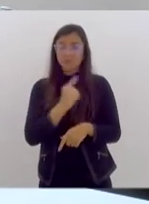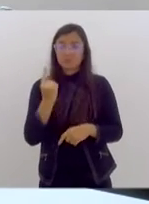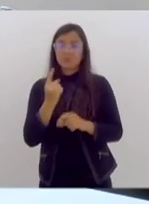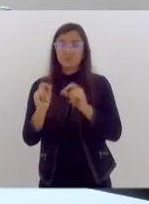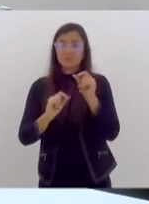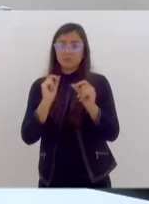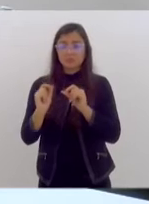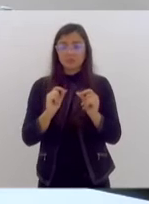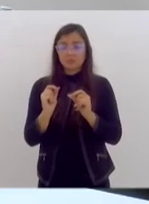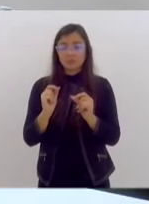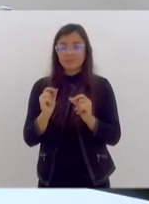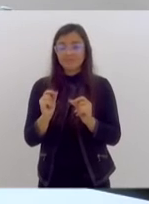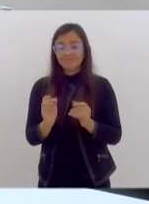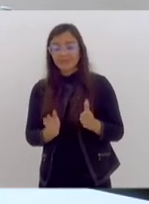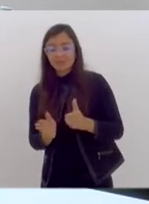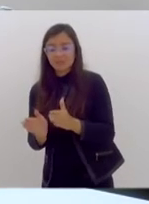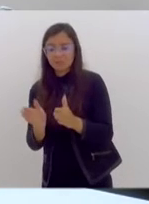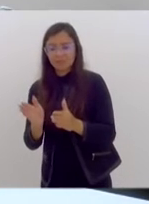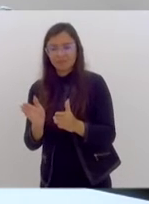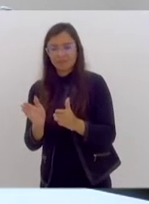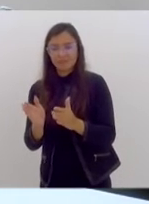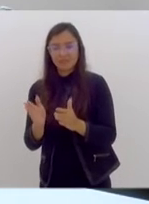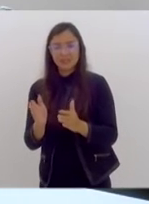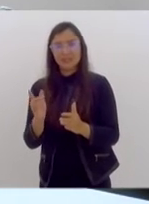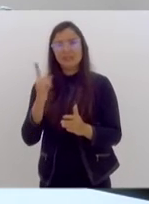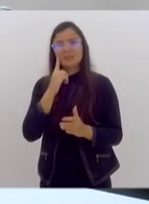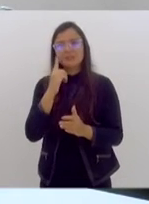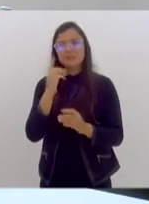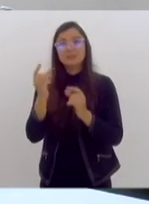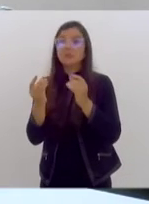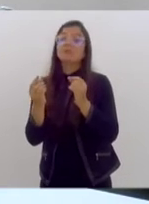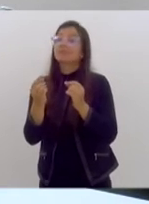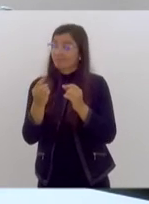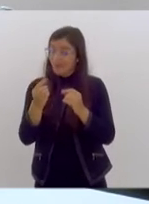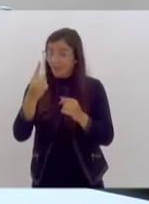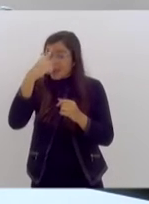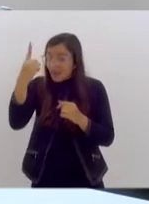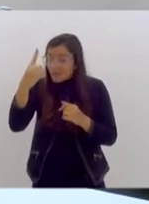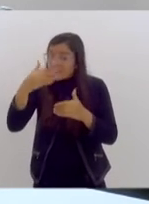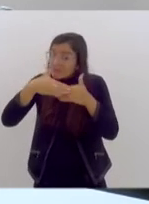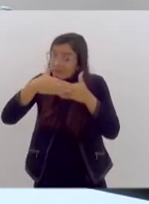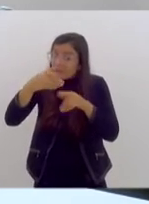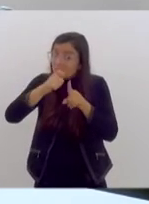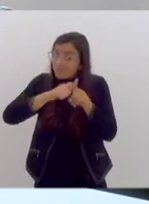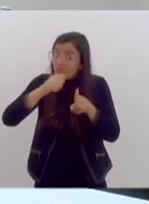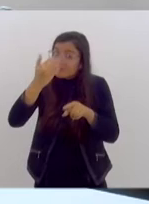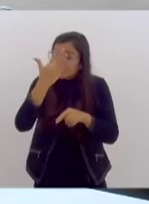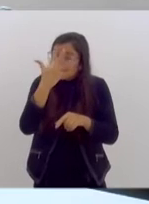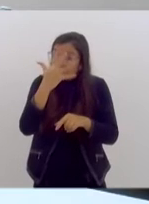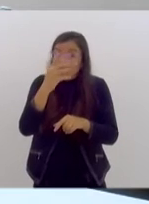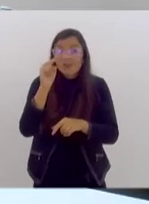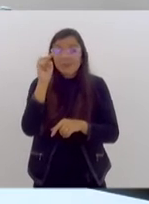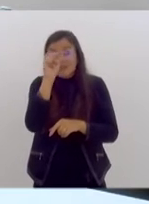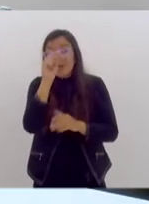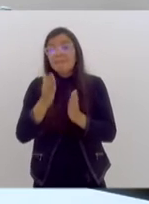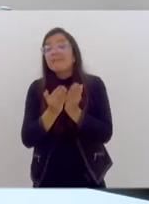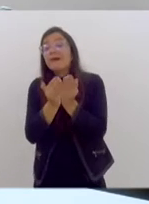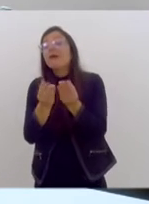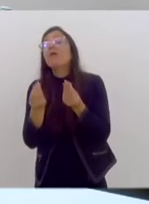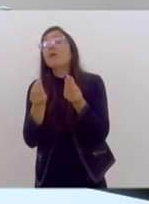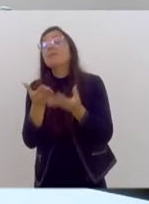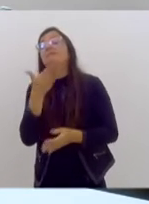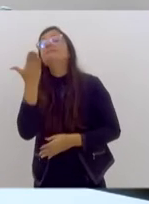faça um encaminhamento que gere o que vai acontecer com as marcas agora em fevereiro as barcas a concessão vai esperar em fevereiro de 23